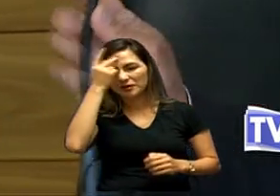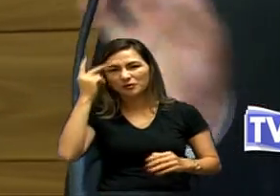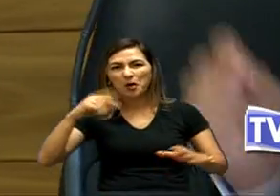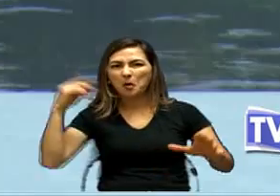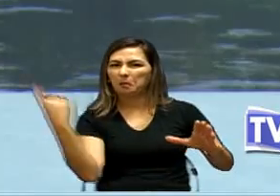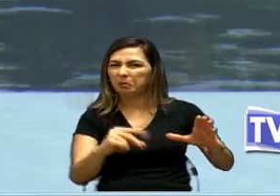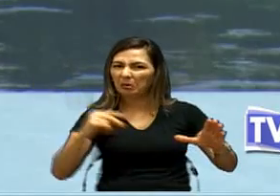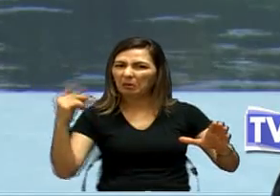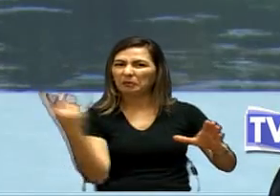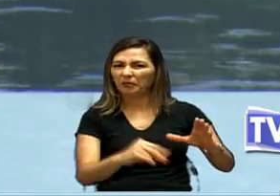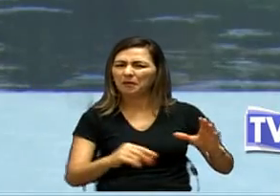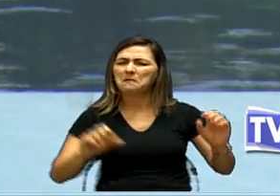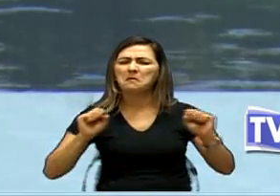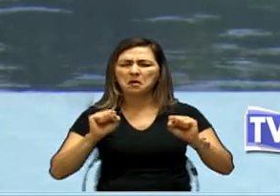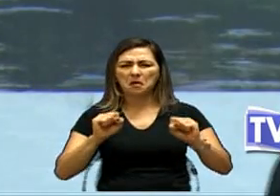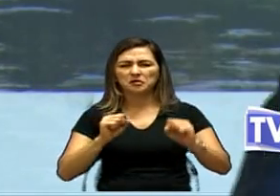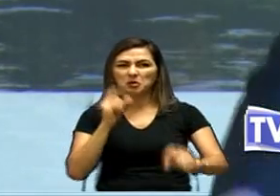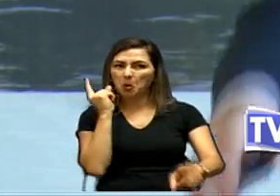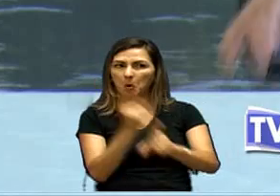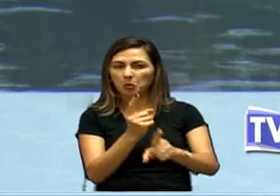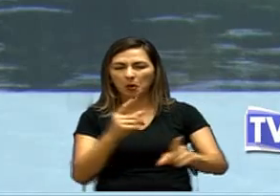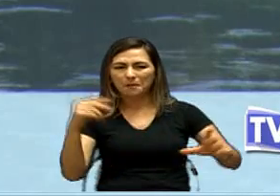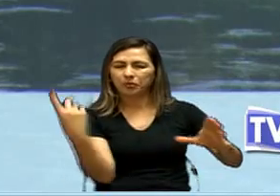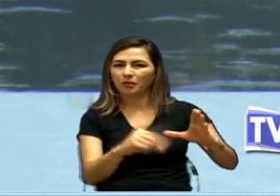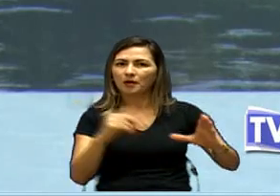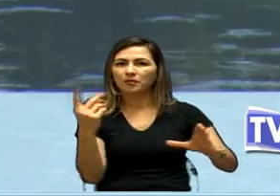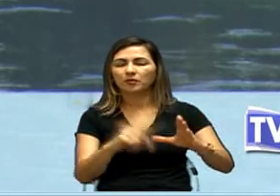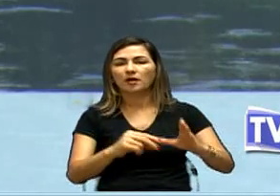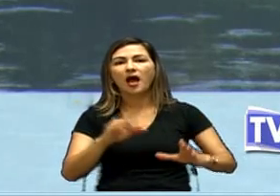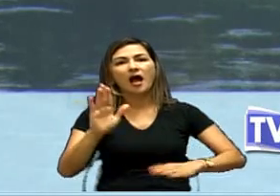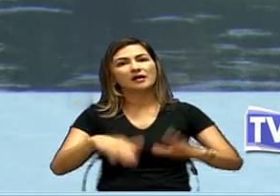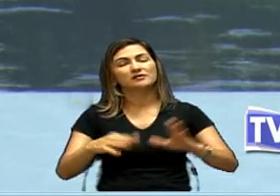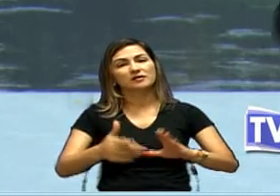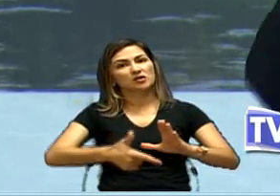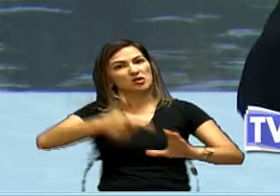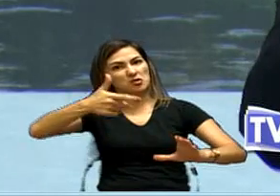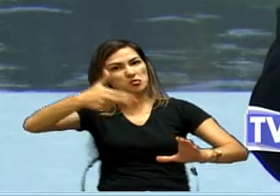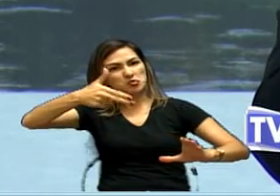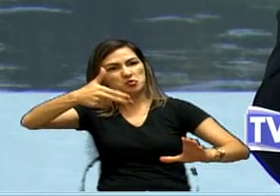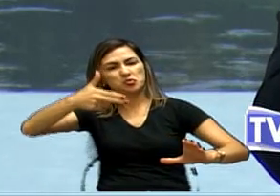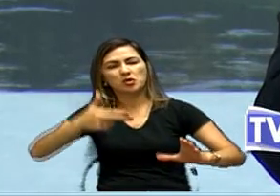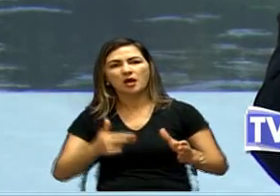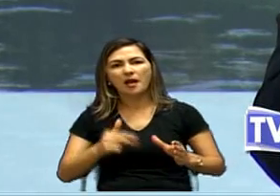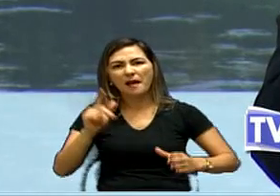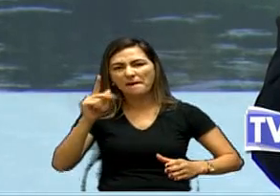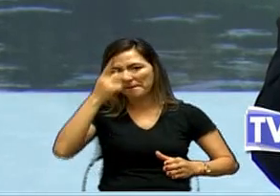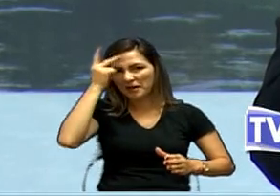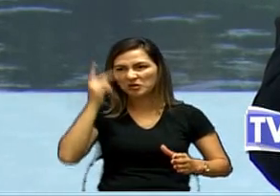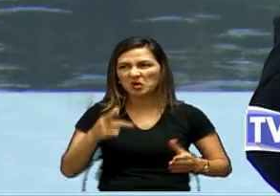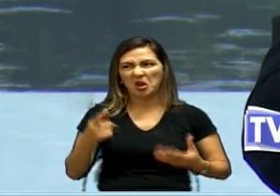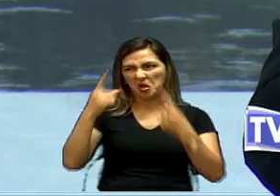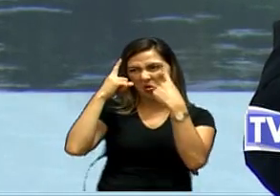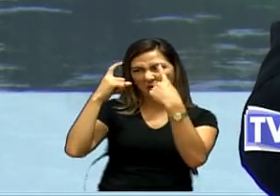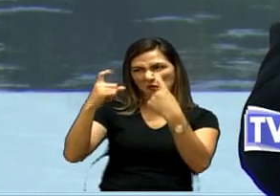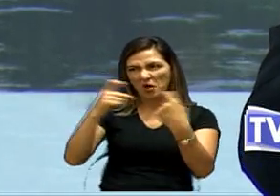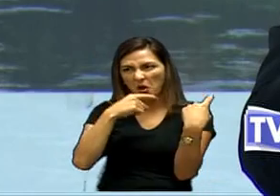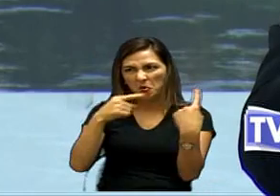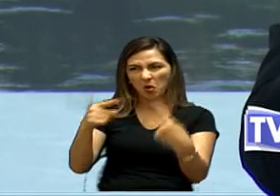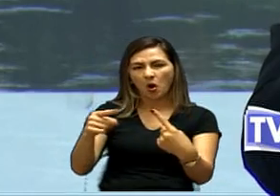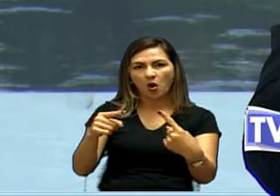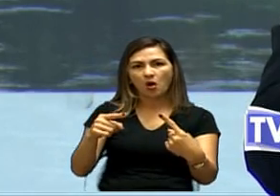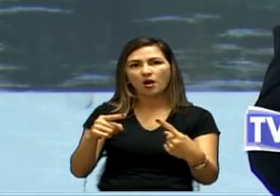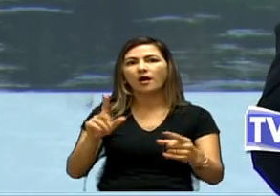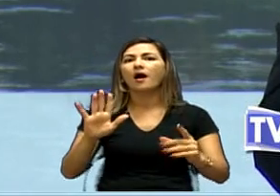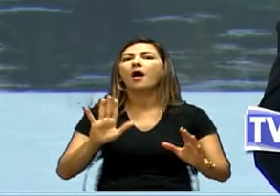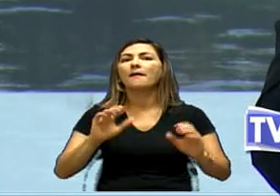pode, é perigoso, porque pode ter reagido um assalto. O vereador, vereadora Fernanda, se vocês querem falar, depois o